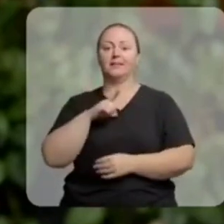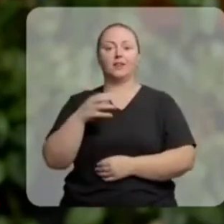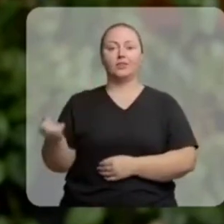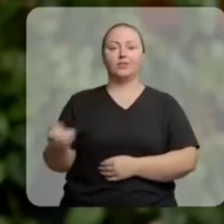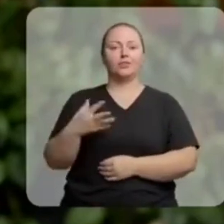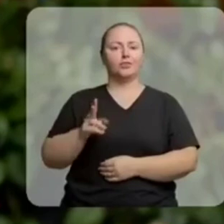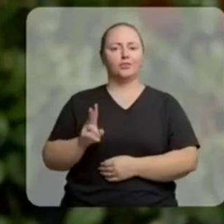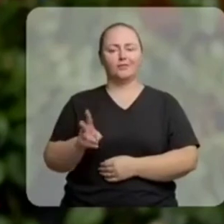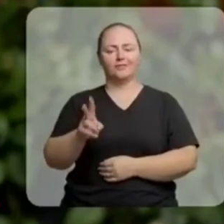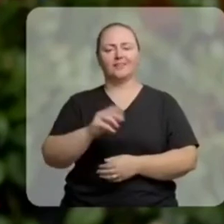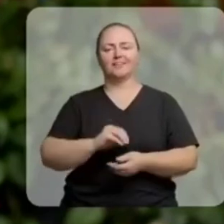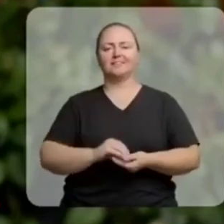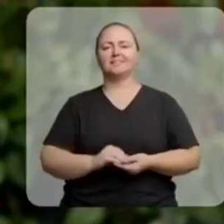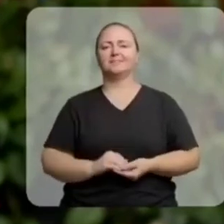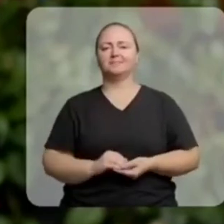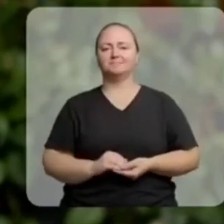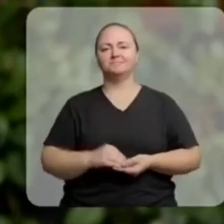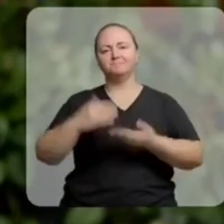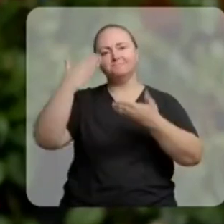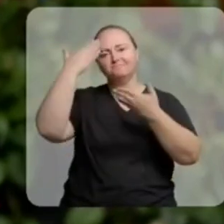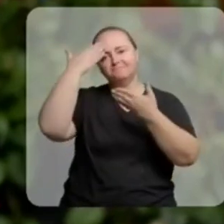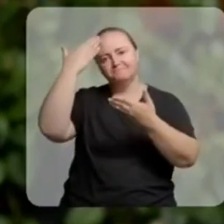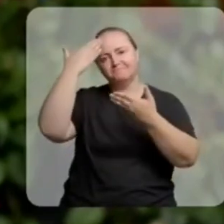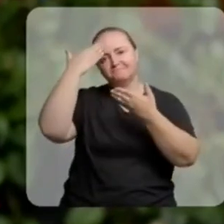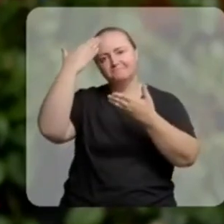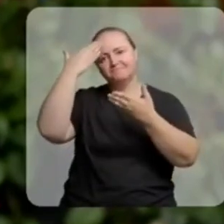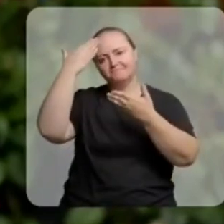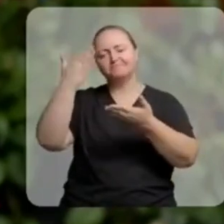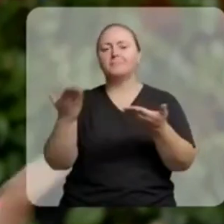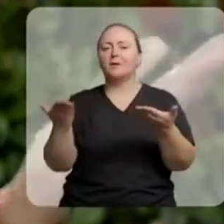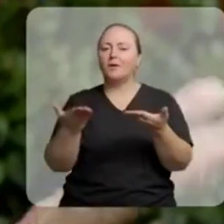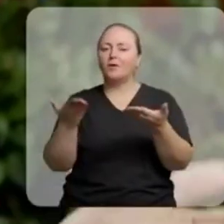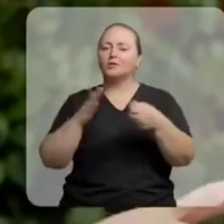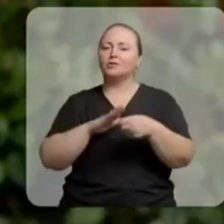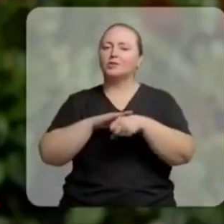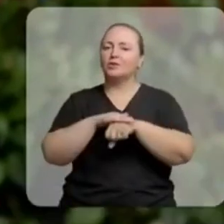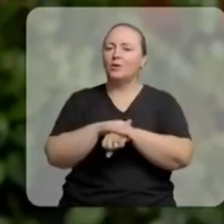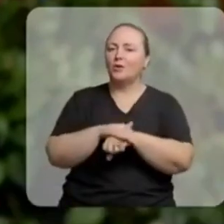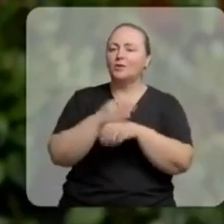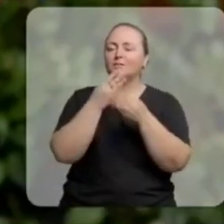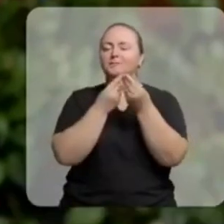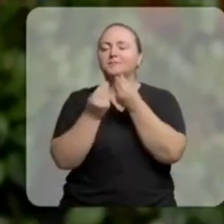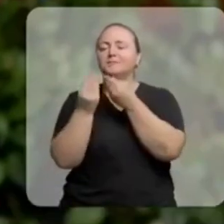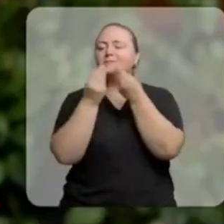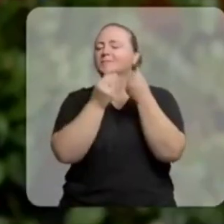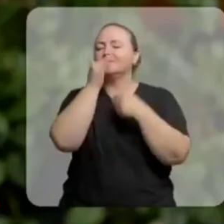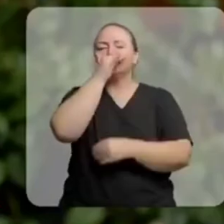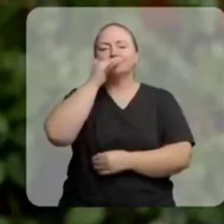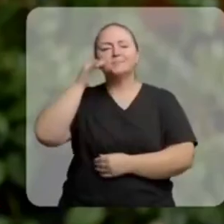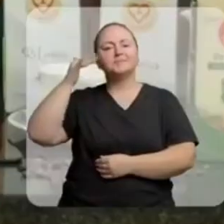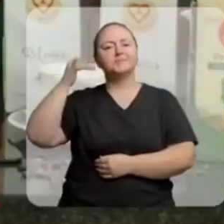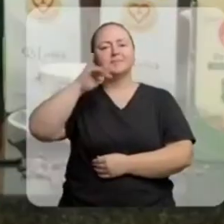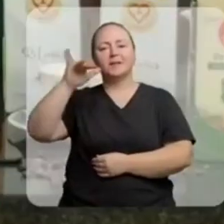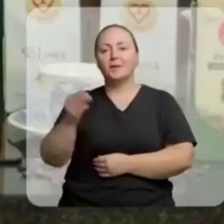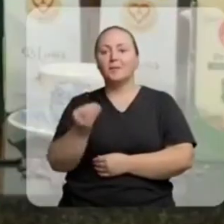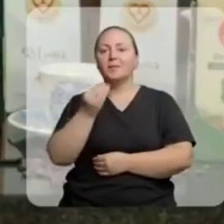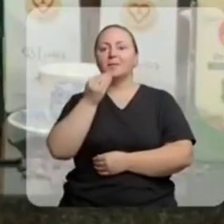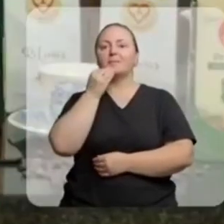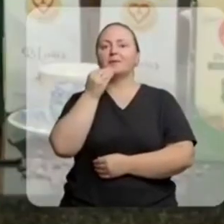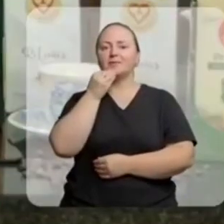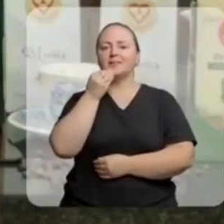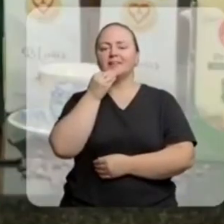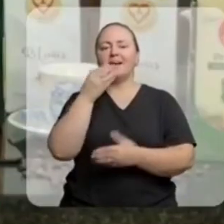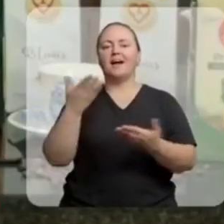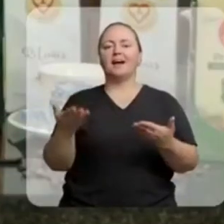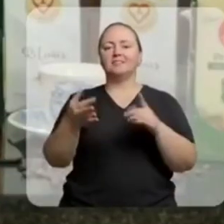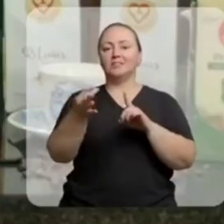né? Então, eu agradeço pela noite cheia de sabor e aroma, pela oportunidade, pelas dicas